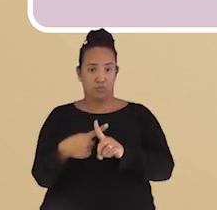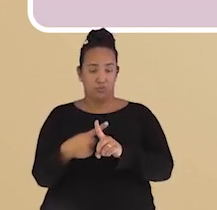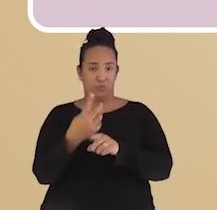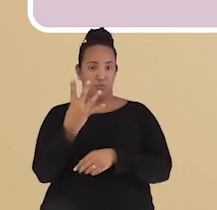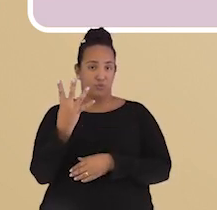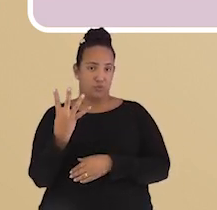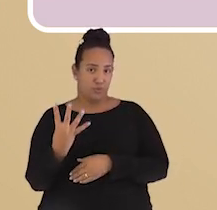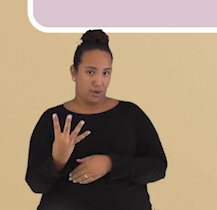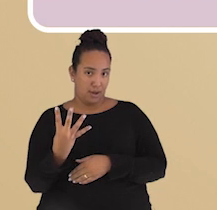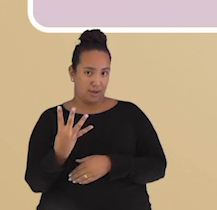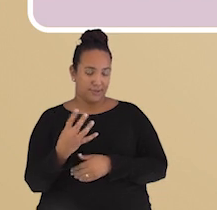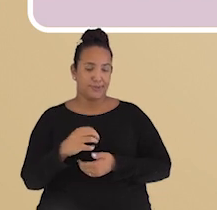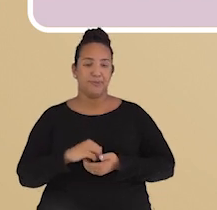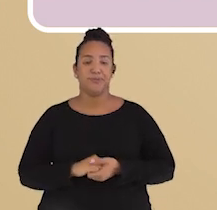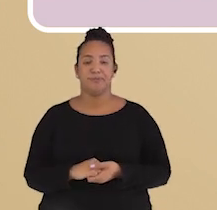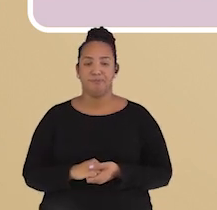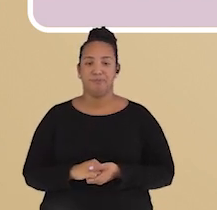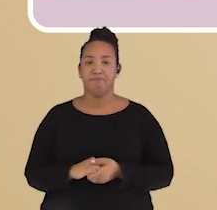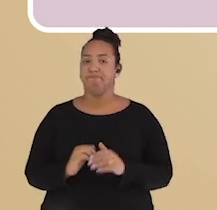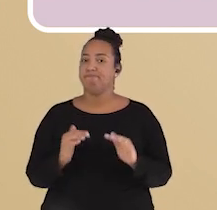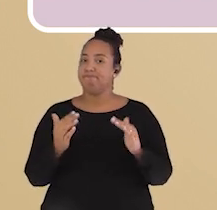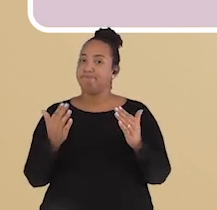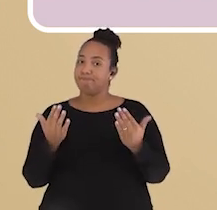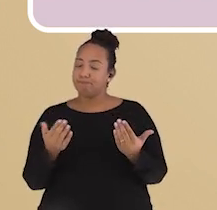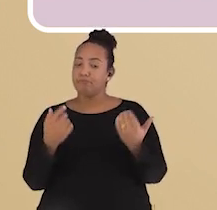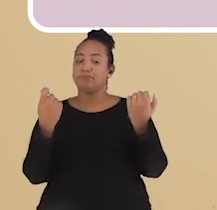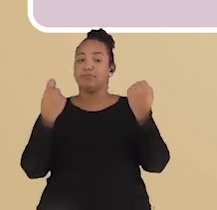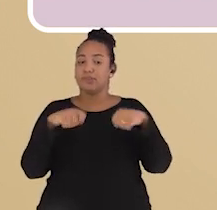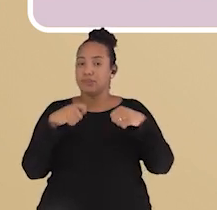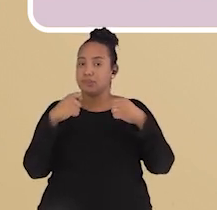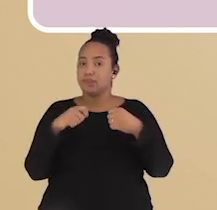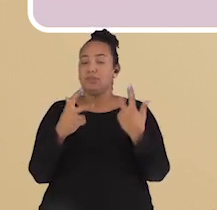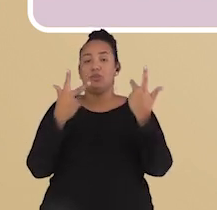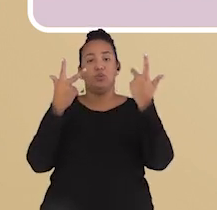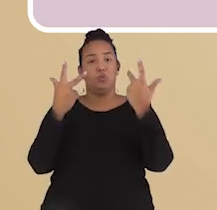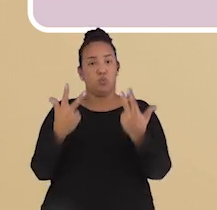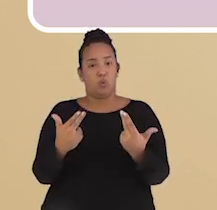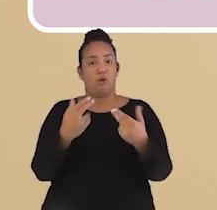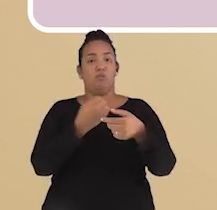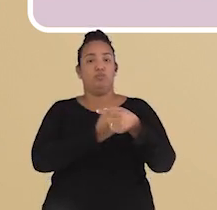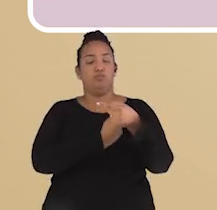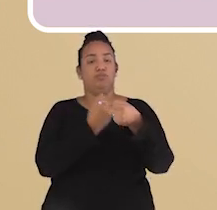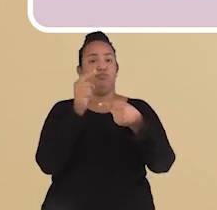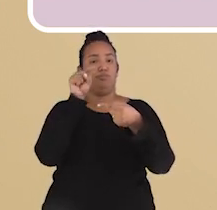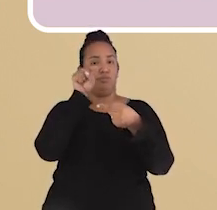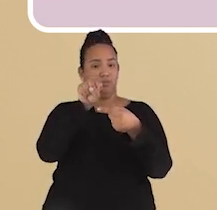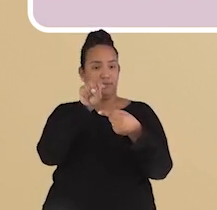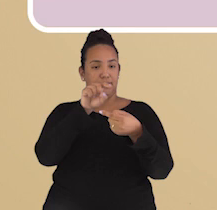para chegar em 20. Então, precisamos fazer a mesma coisa com o numerador.